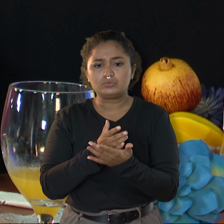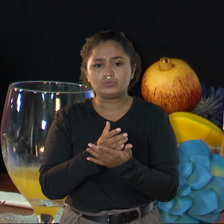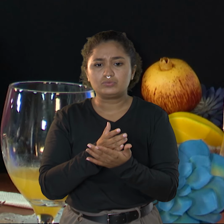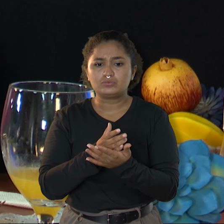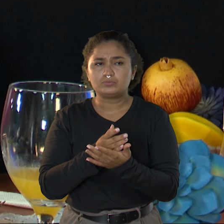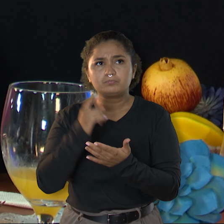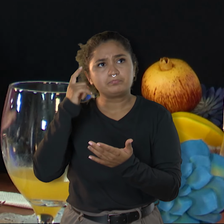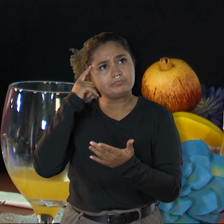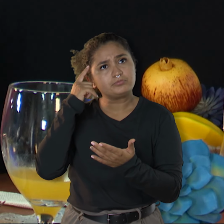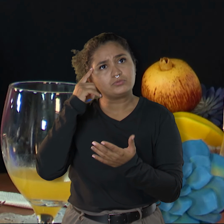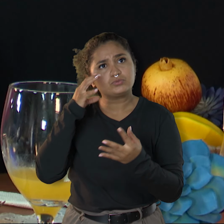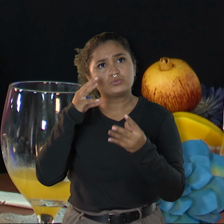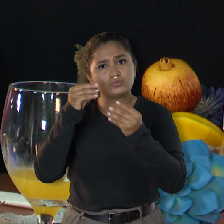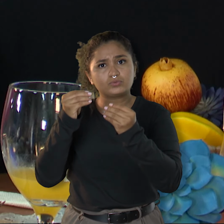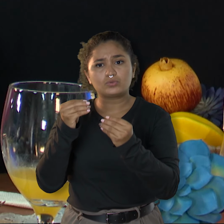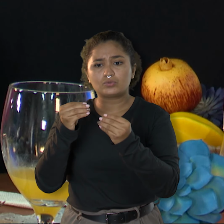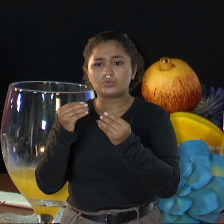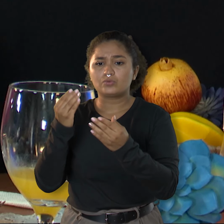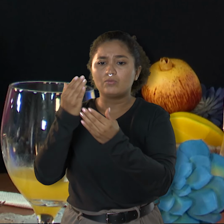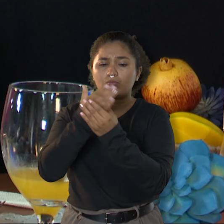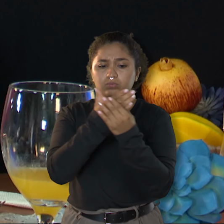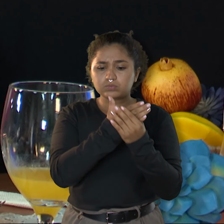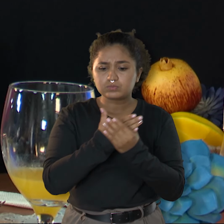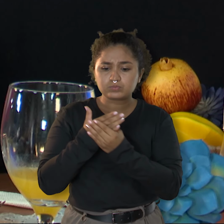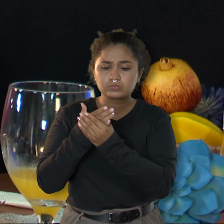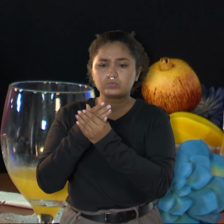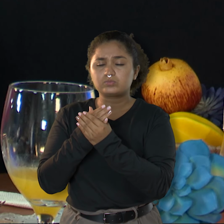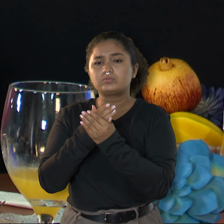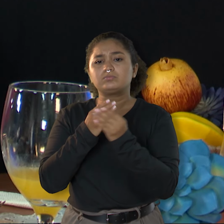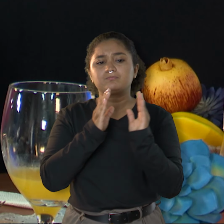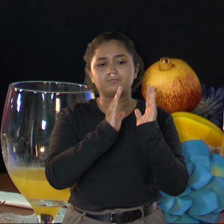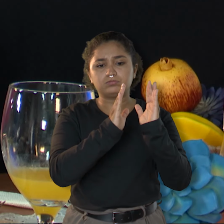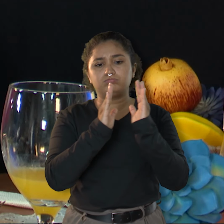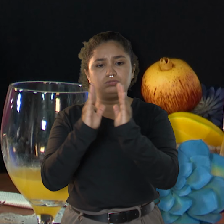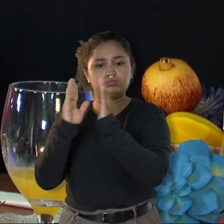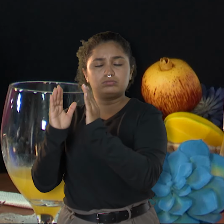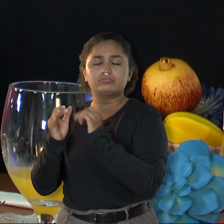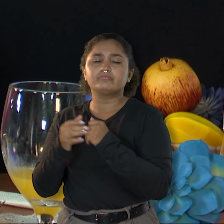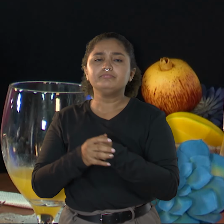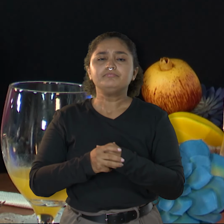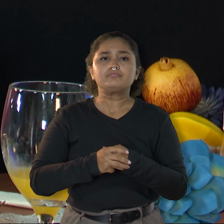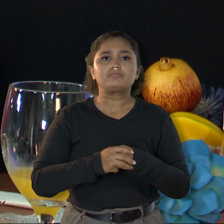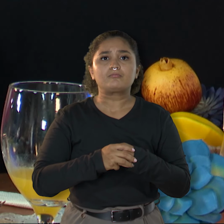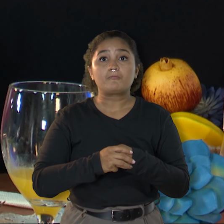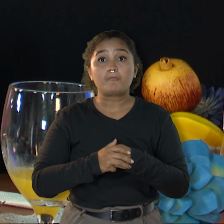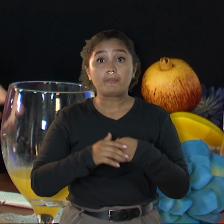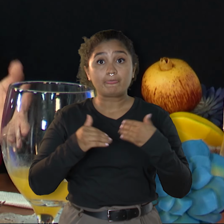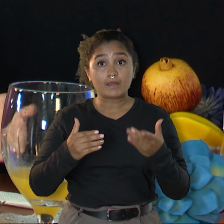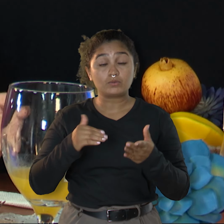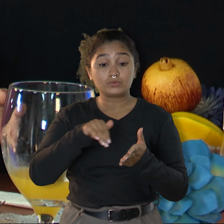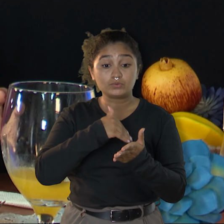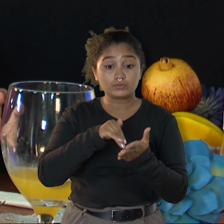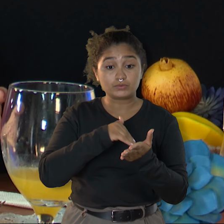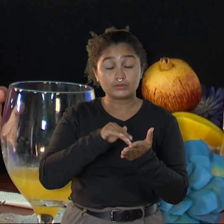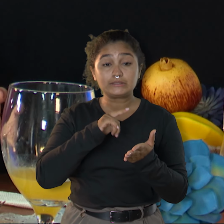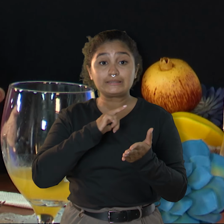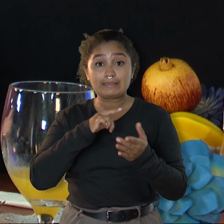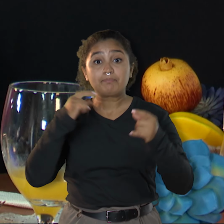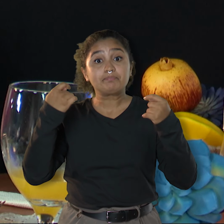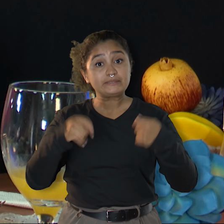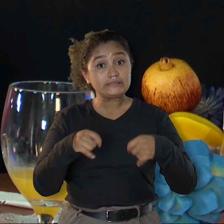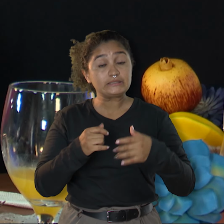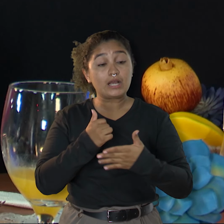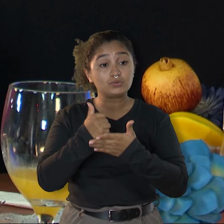a desembargadora Tânia botou todos os cíveis, né? Mas ainda todos os criminais eram físicos. E o administrativo, ele existe